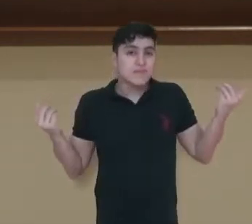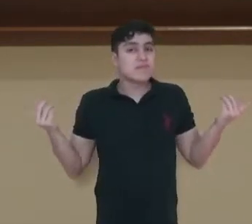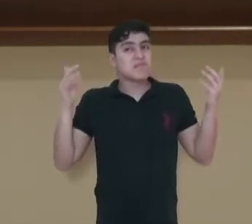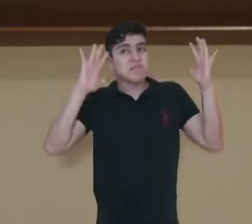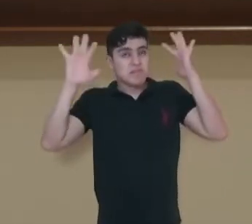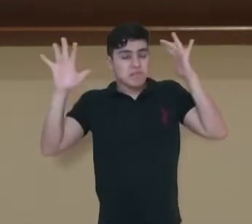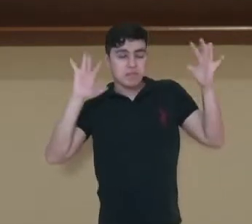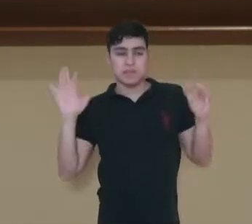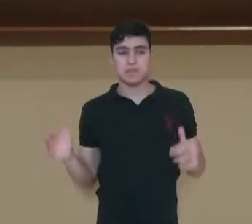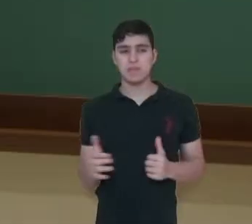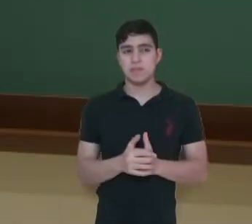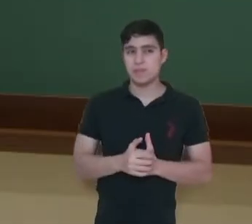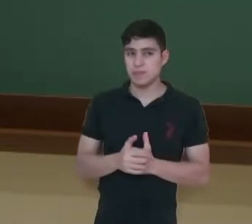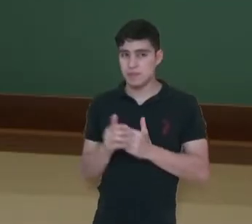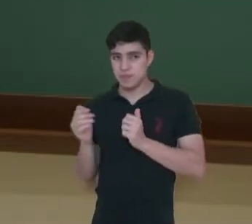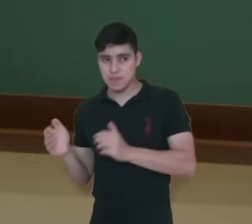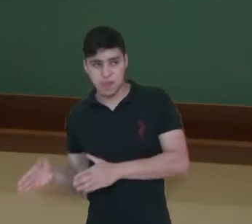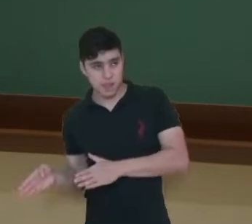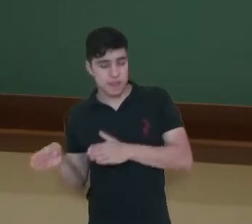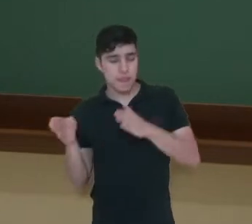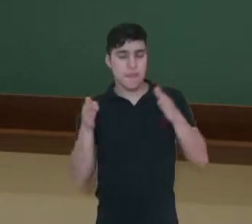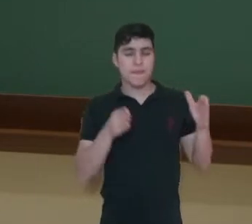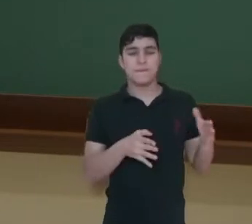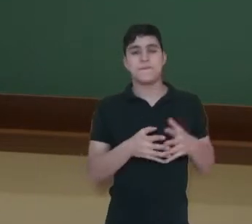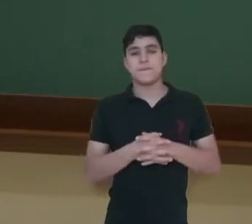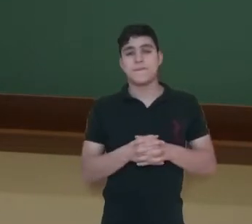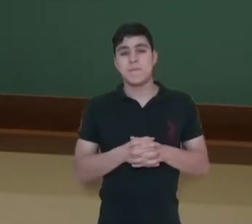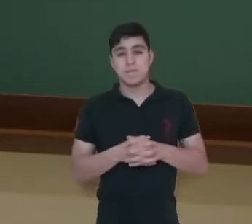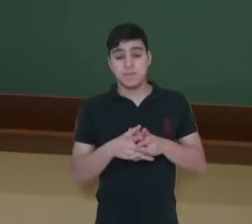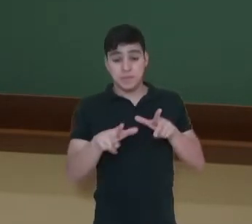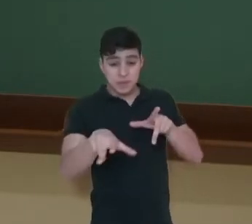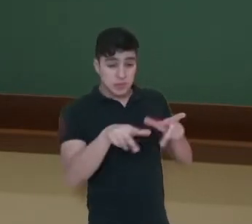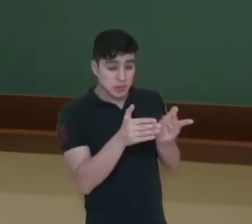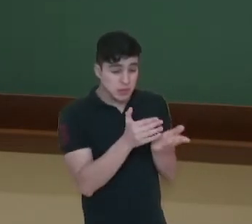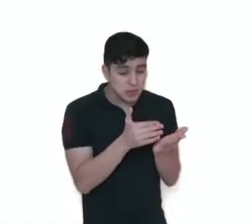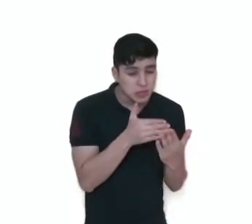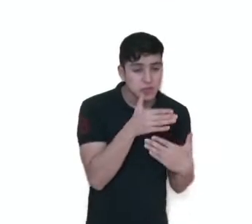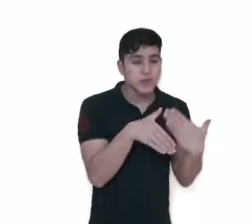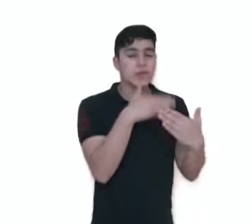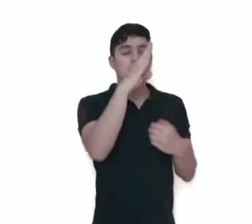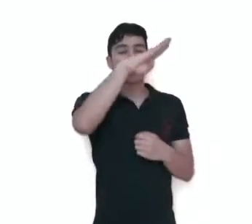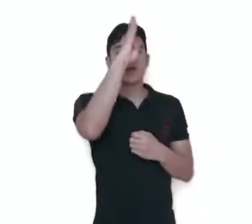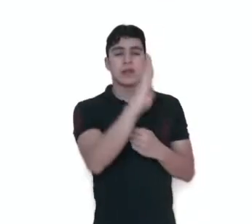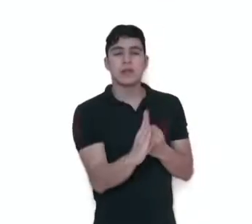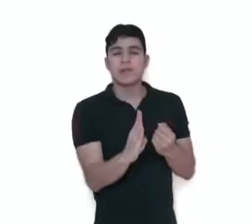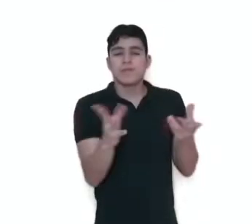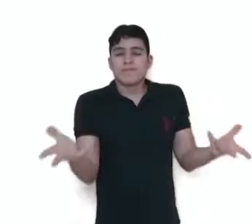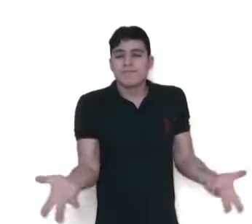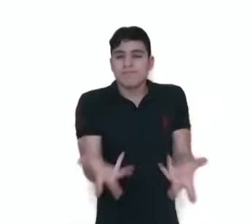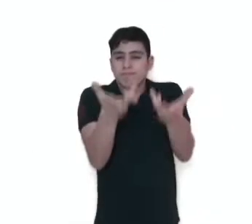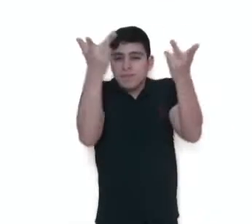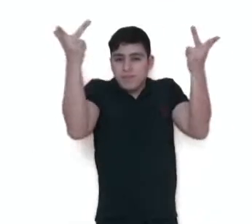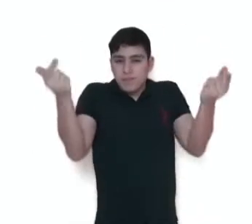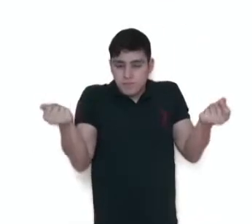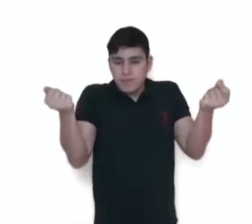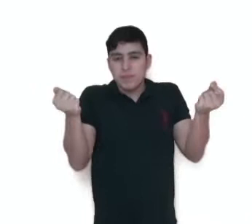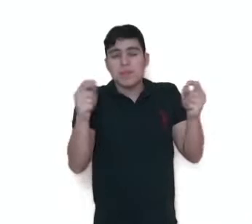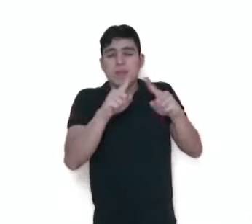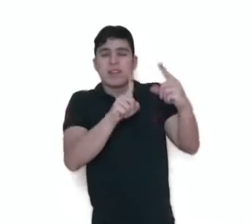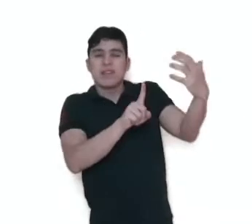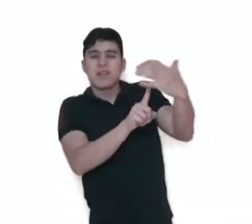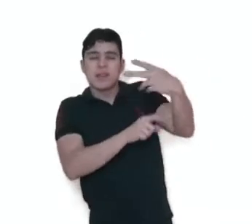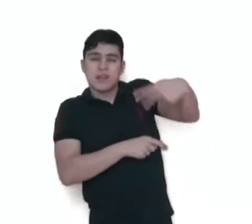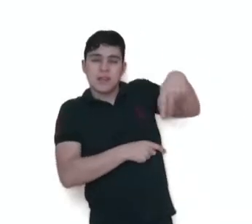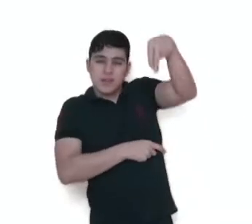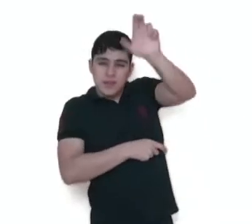gente. Vamos lá. O rap se desenvolveu no Brasil com muita influência do gênero em sua versão norte-americana. Nos anos